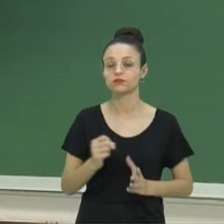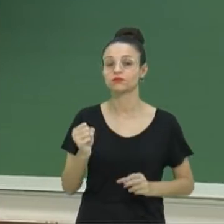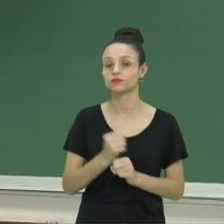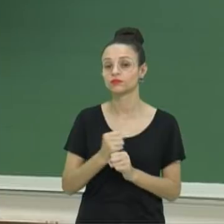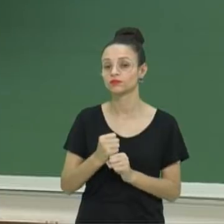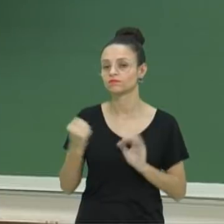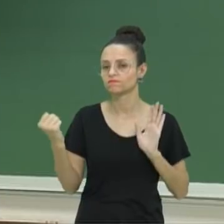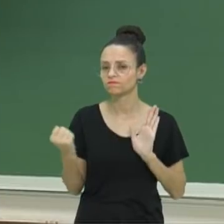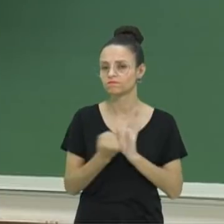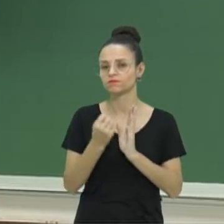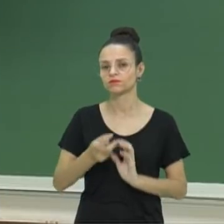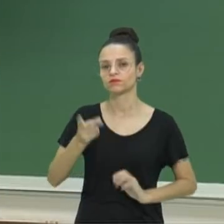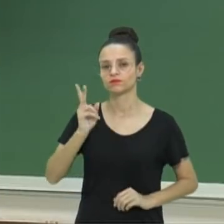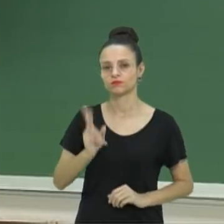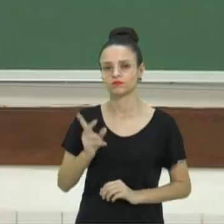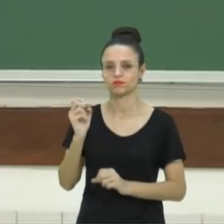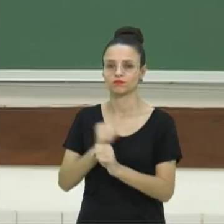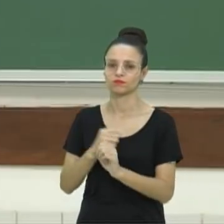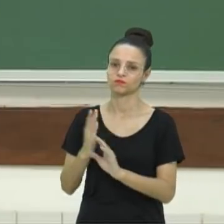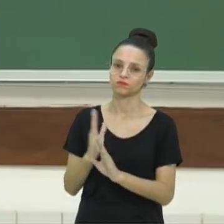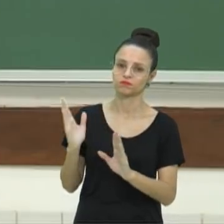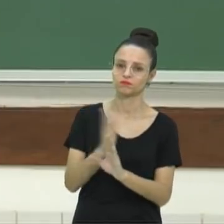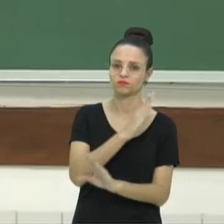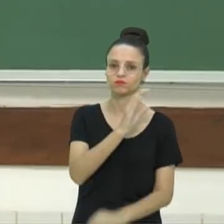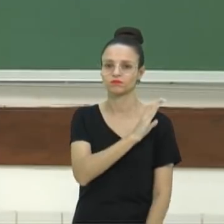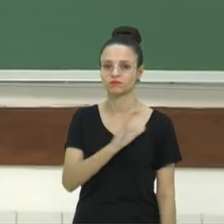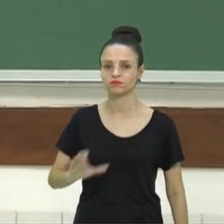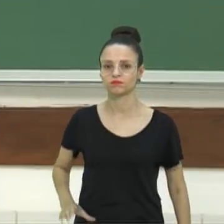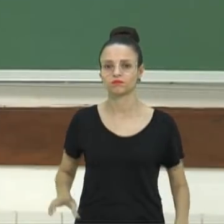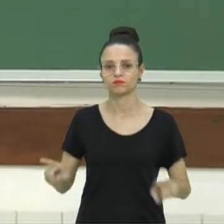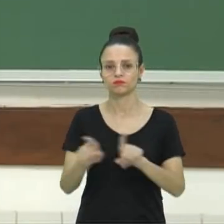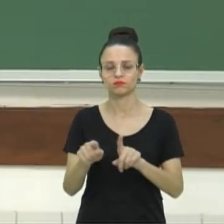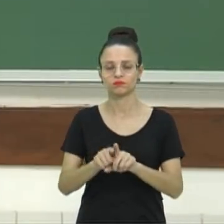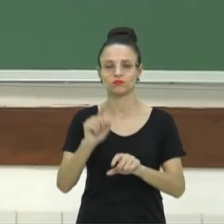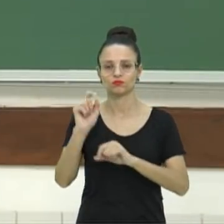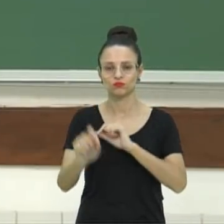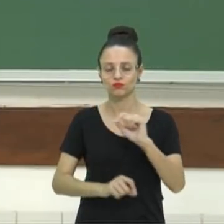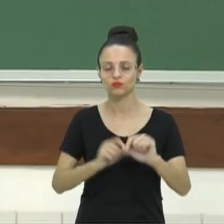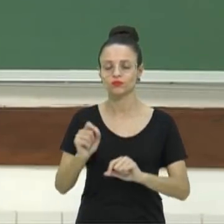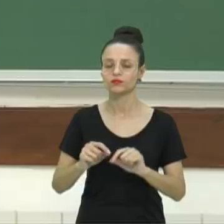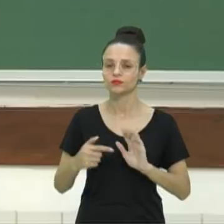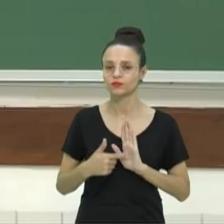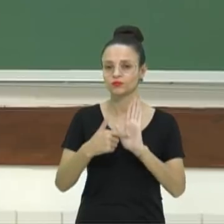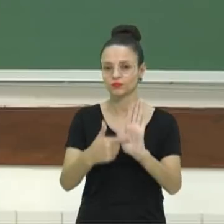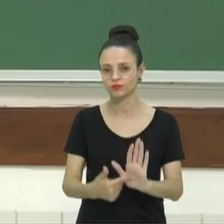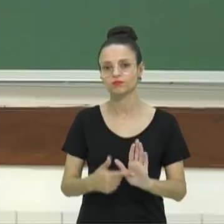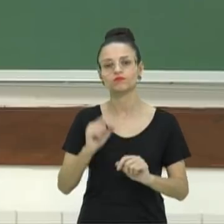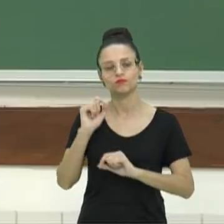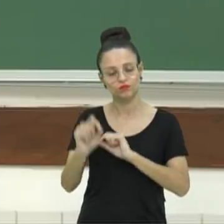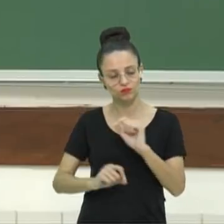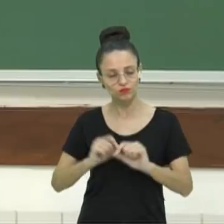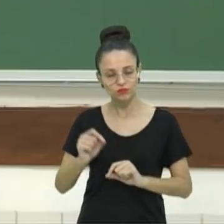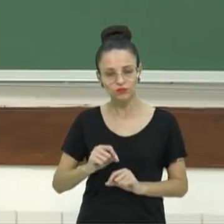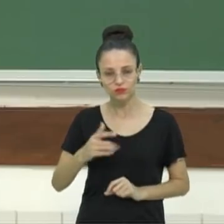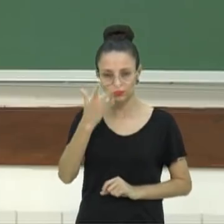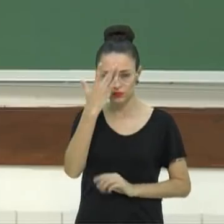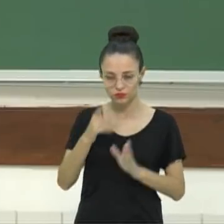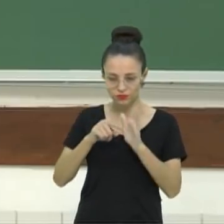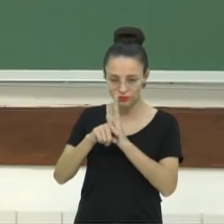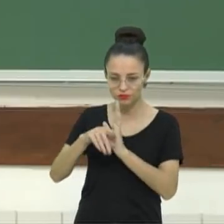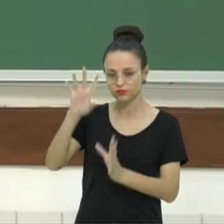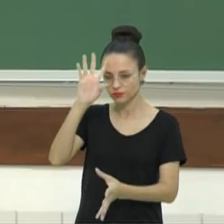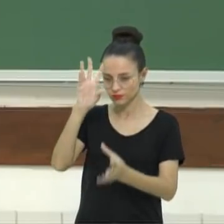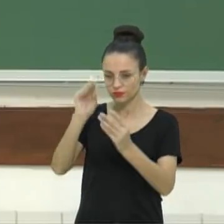antes de Cristo, também retratam situações que levaram os historiadores, né, levaram os estudiosos a interpretar aquela imagem como